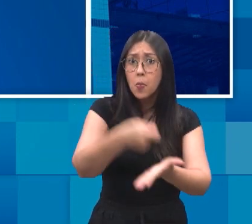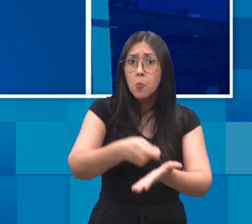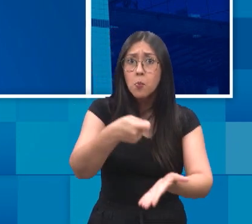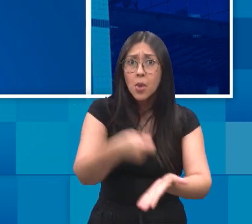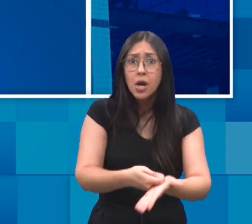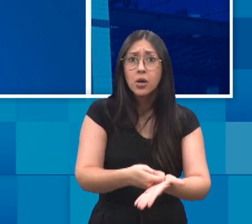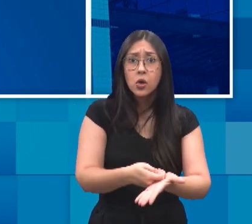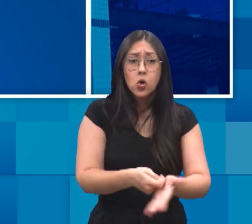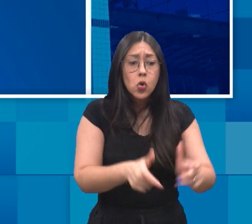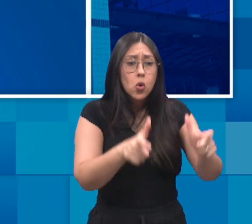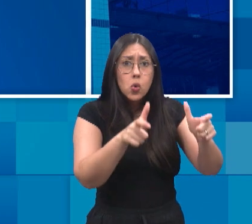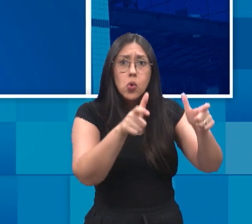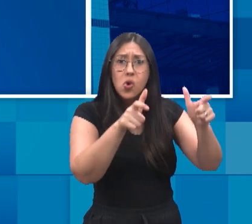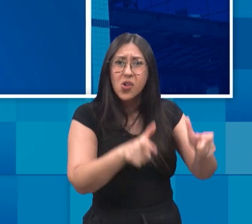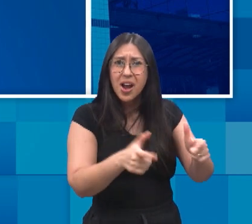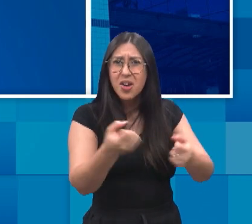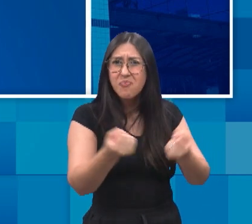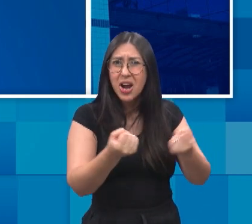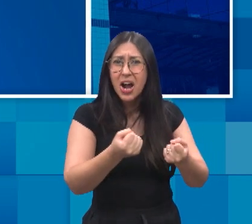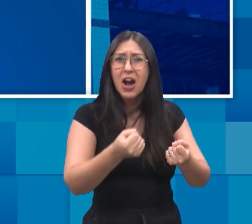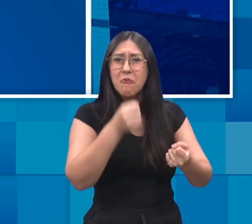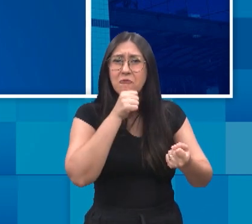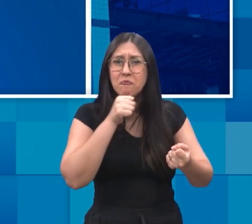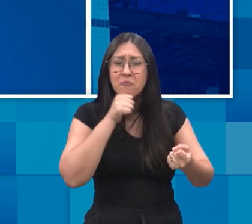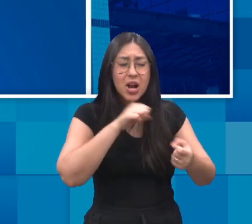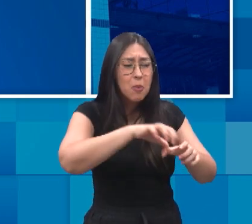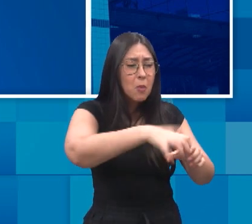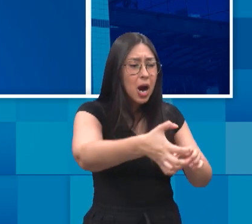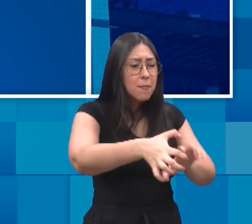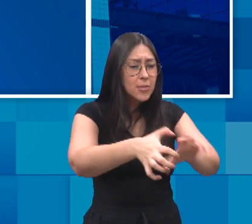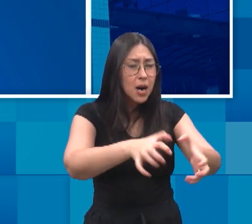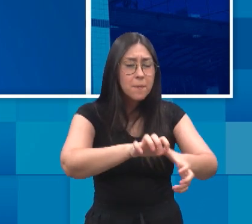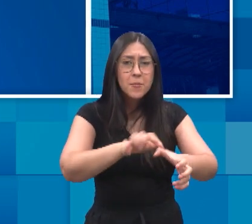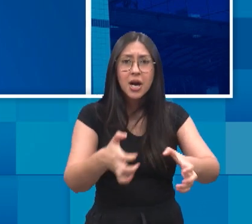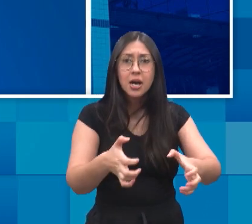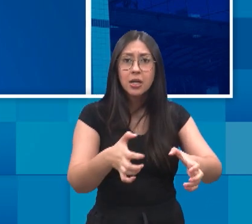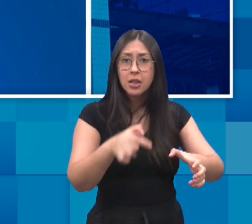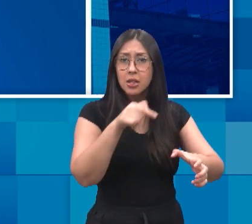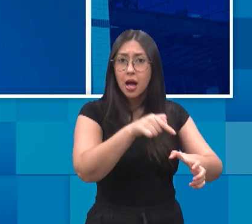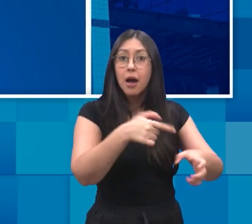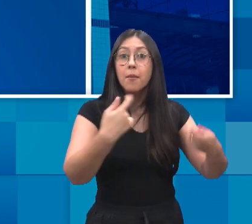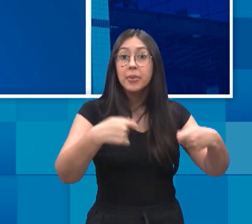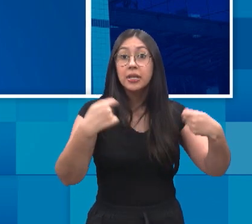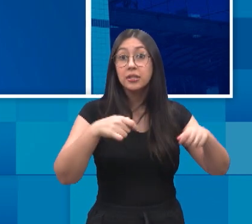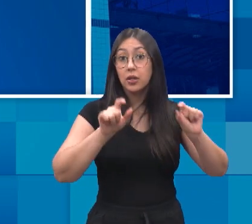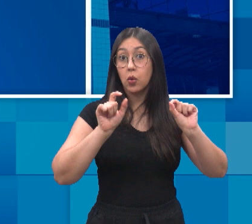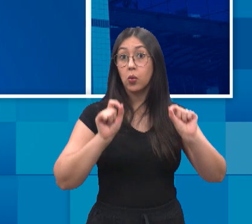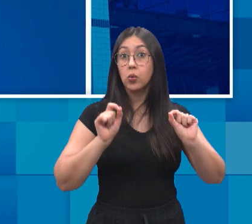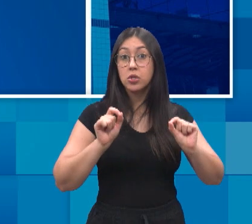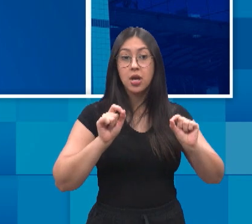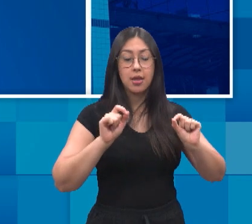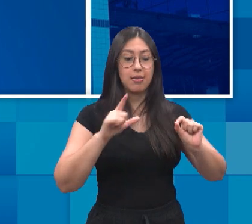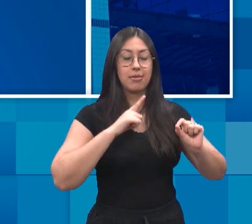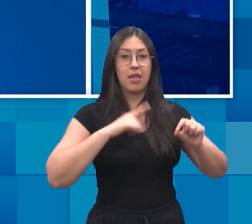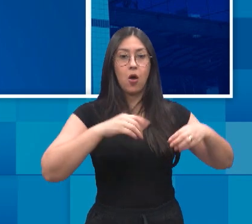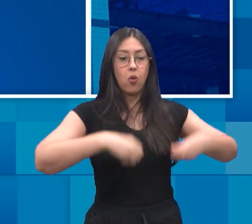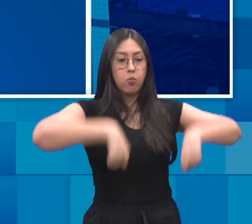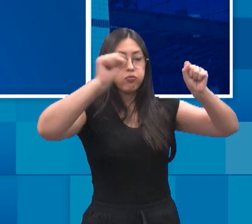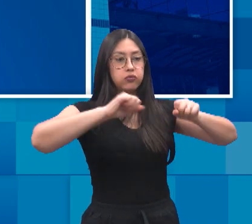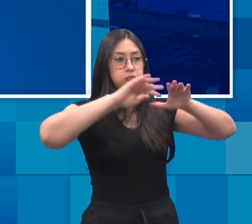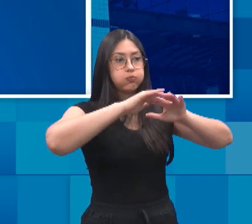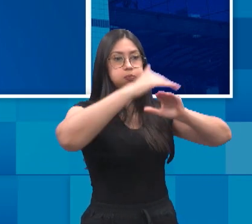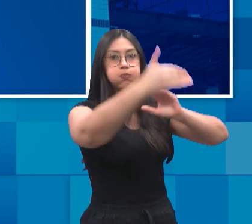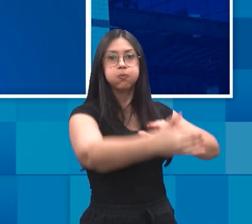desmanches legais, ferros velhos e autopeças utilizarem capa protetora nos carros no município de São José dos Campos.